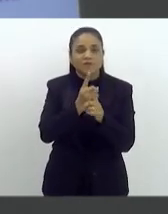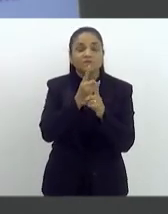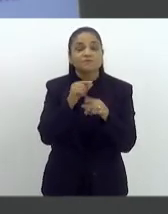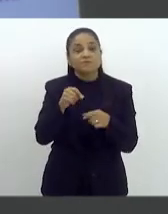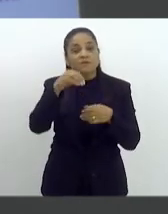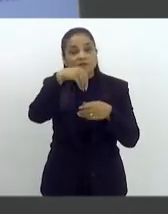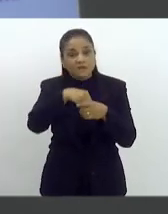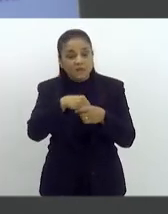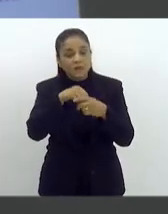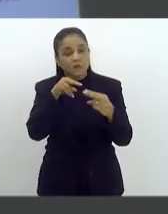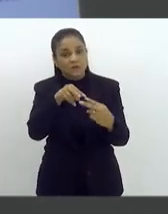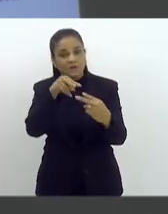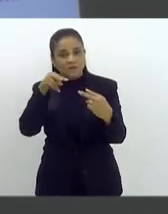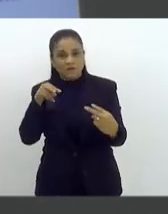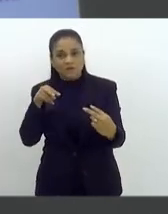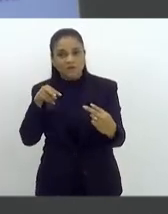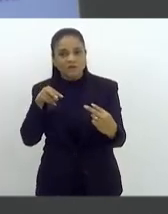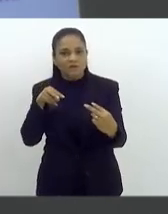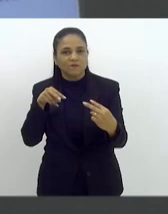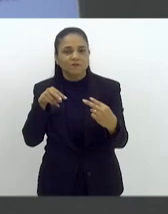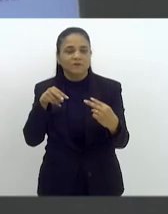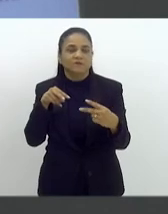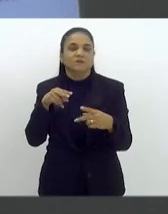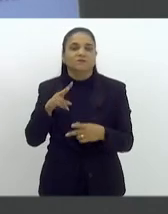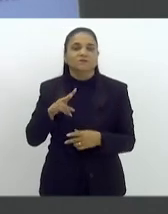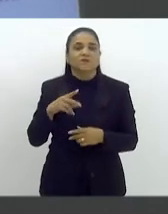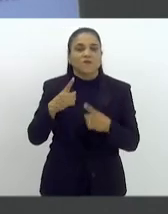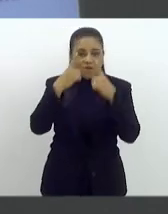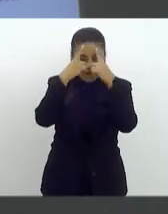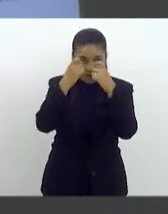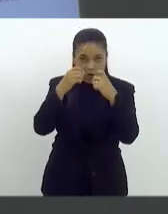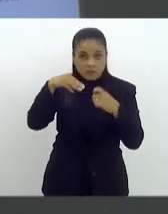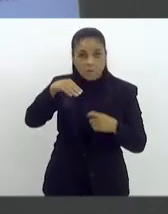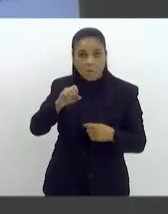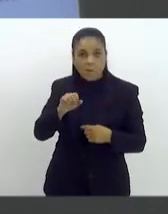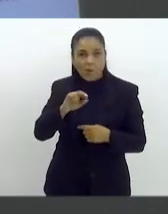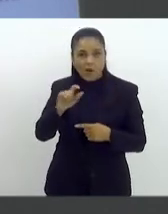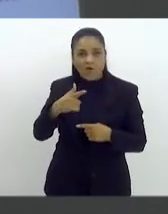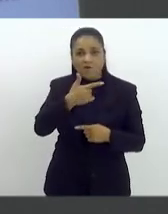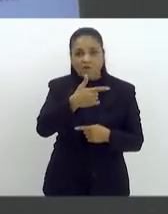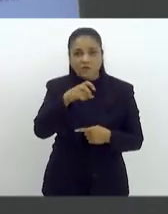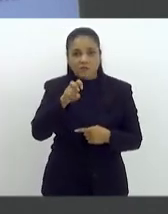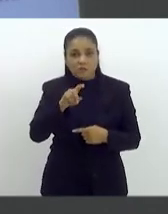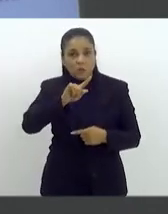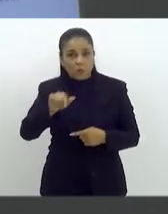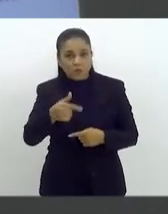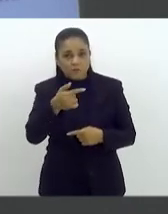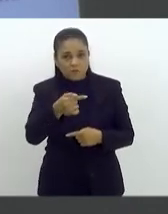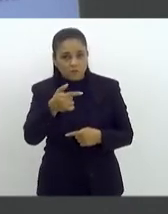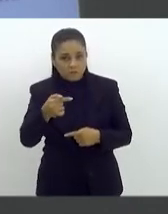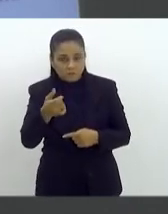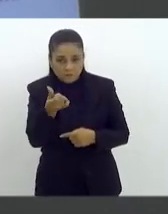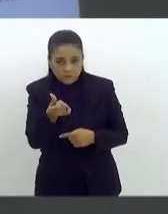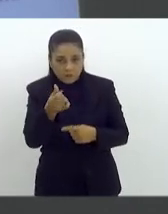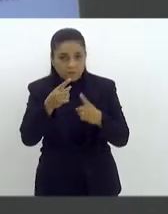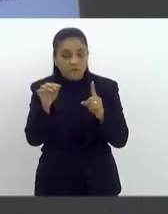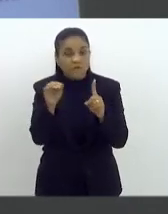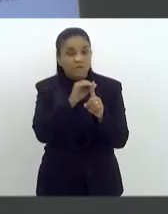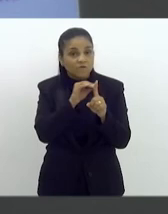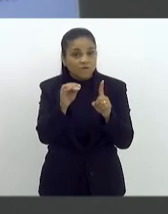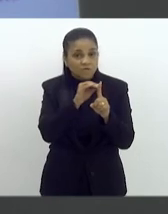virtual então a violência moral foram 25.776 vítimas e também